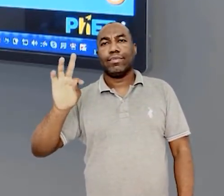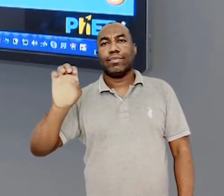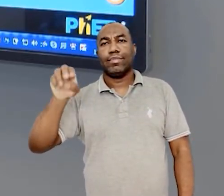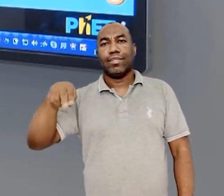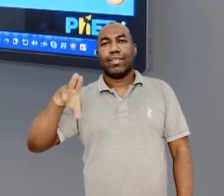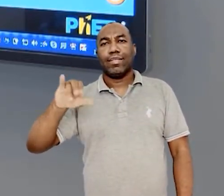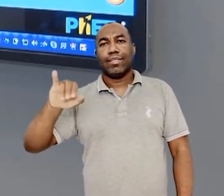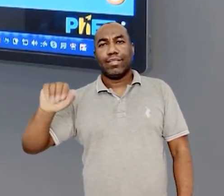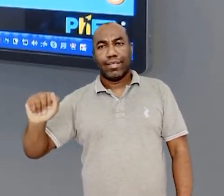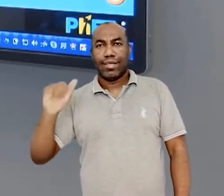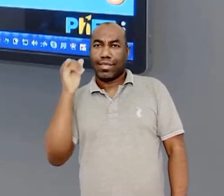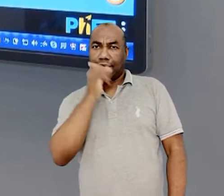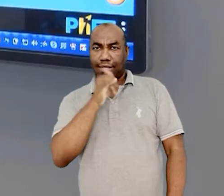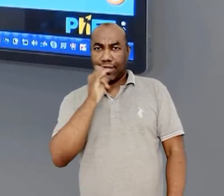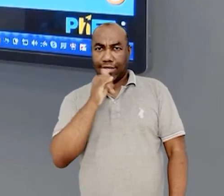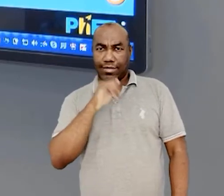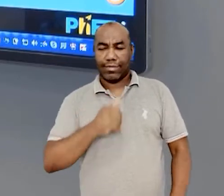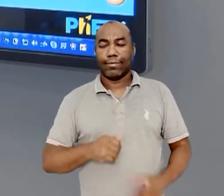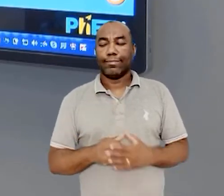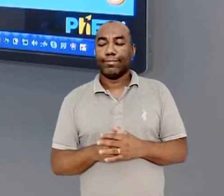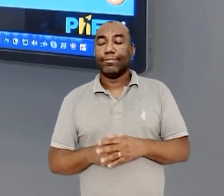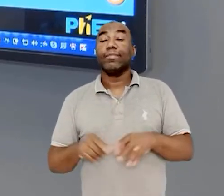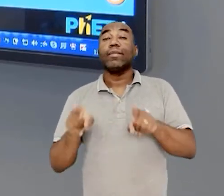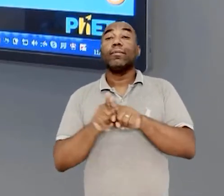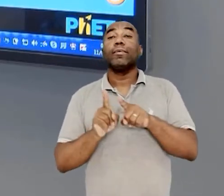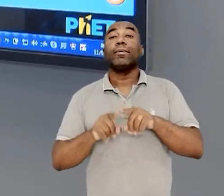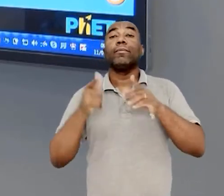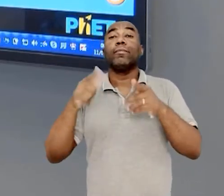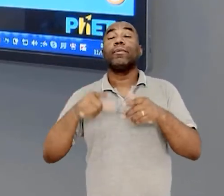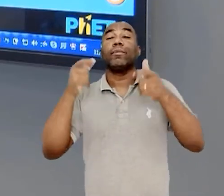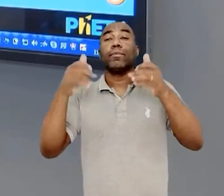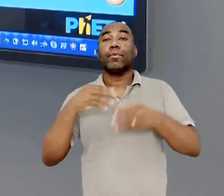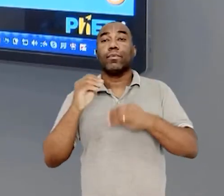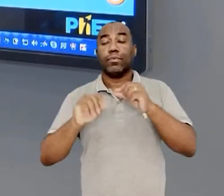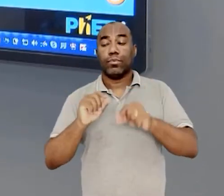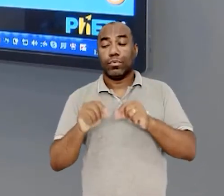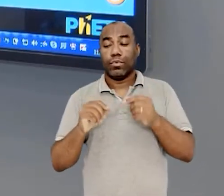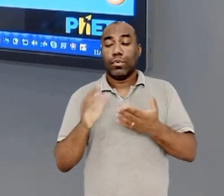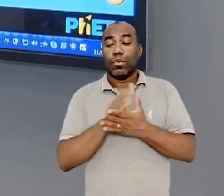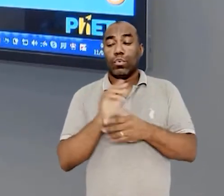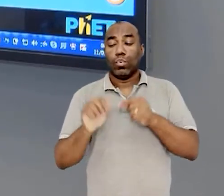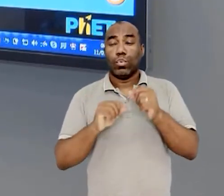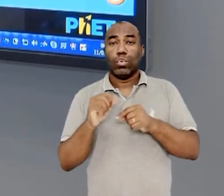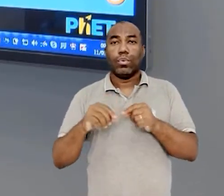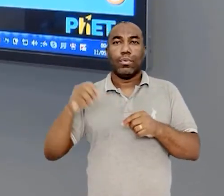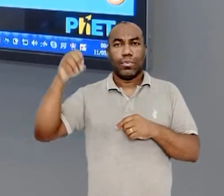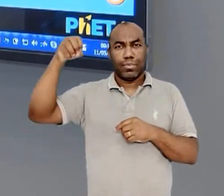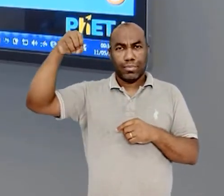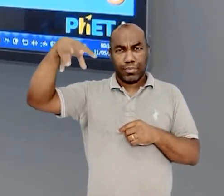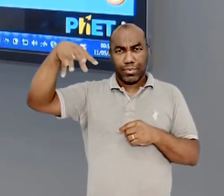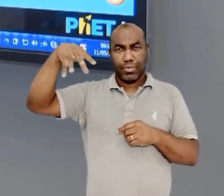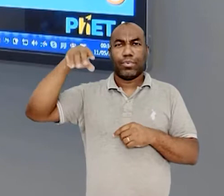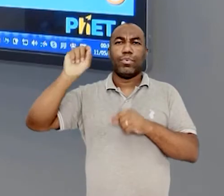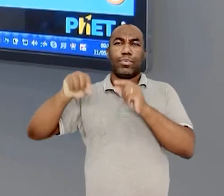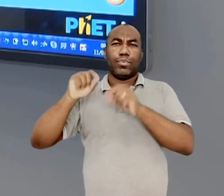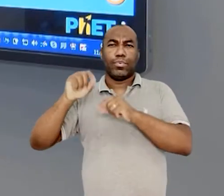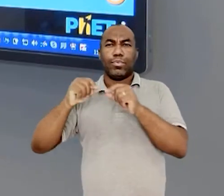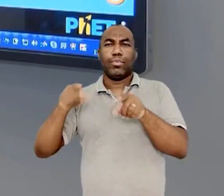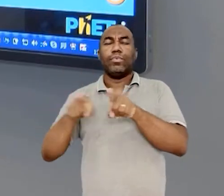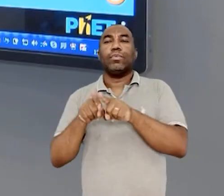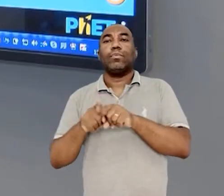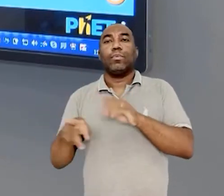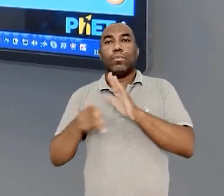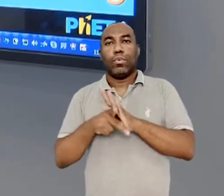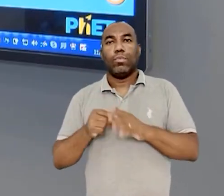Esse aqui é um componente muito usual, já está fora de linha, né? Não está tão usual, é uma lâmpada de filamento